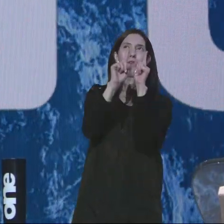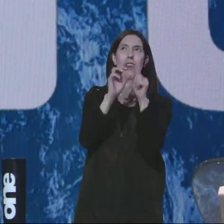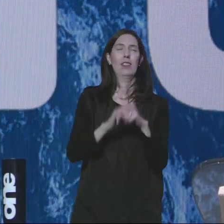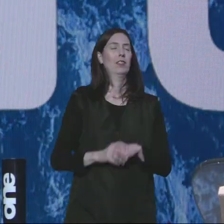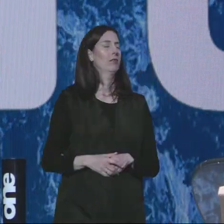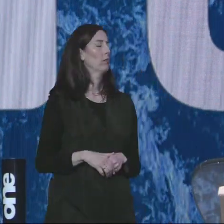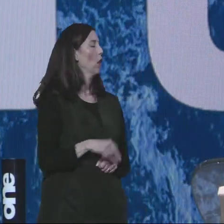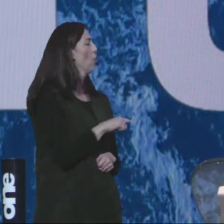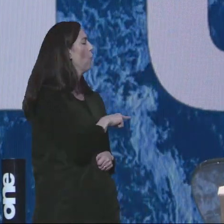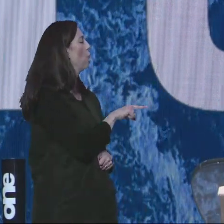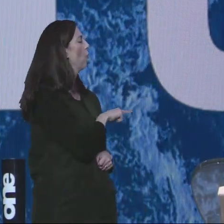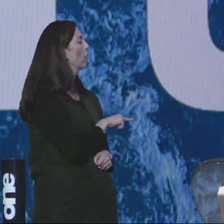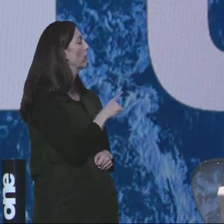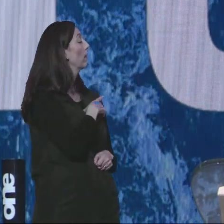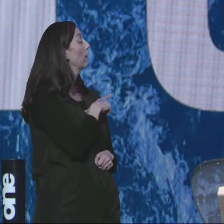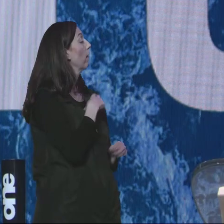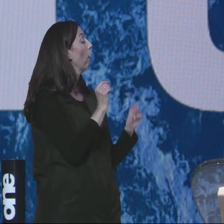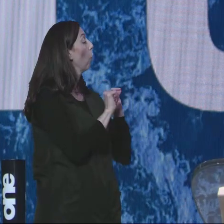nas suas mãos?